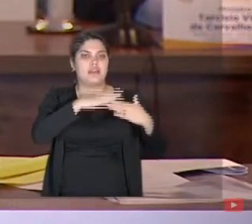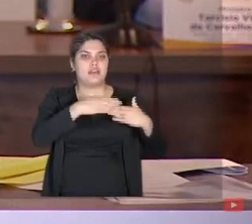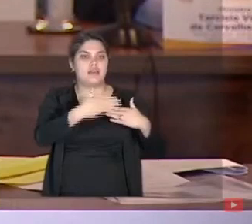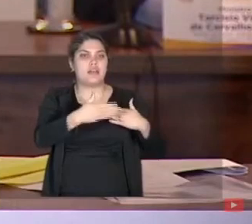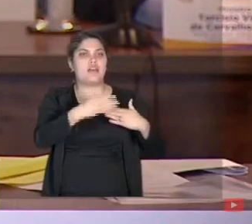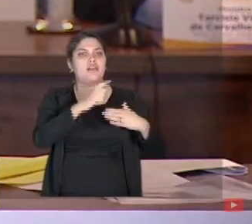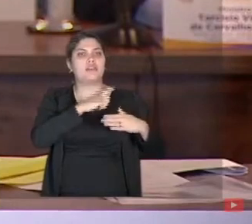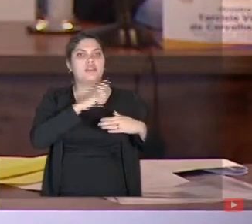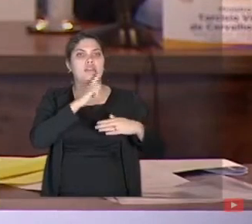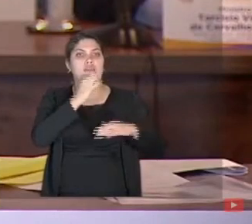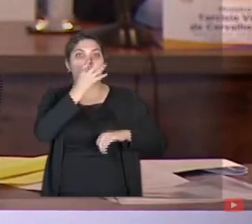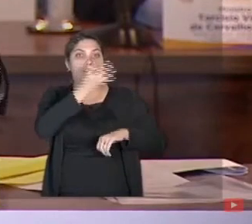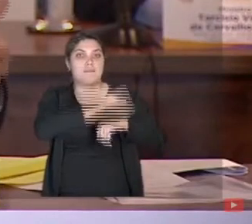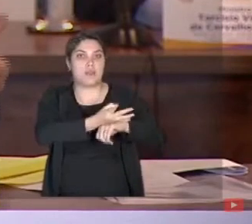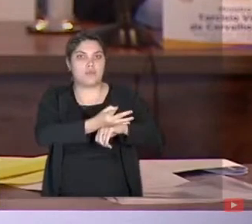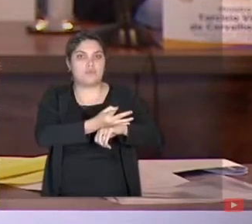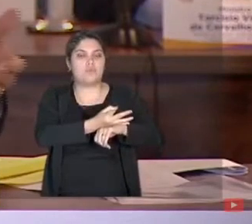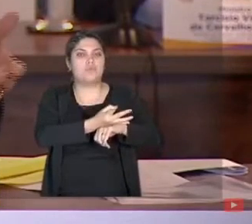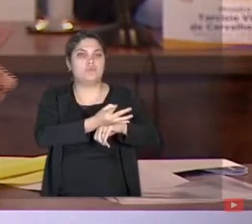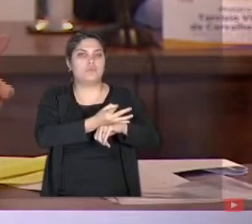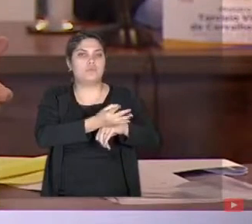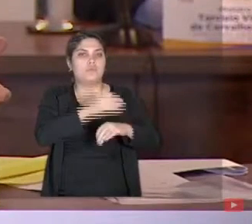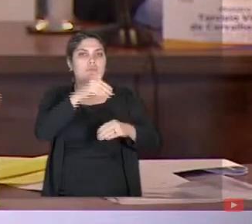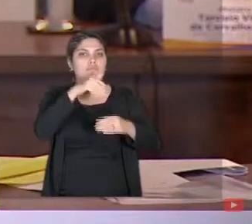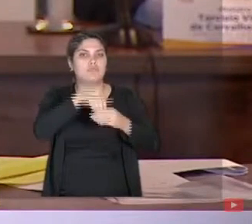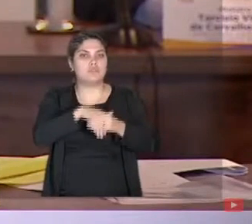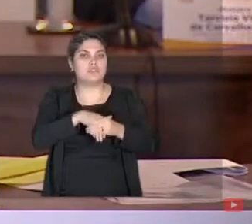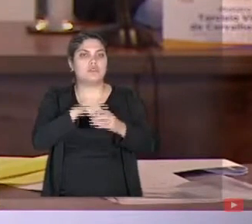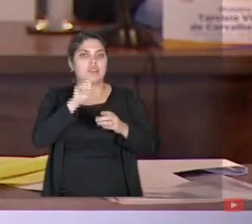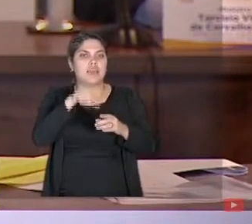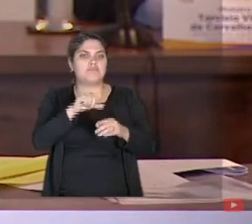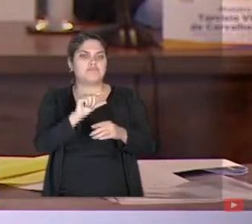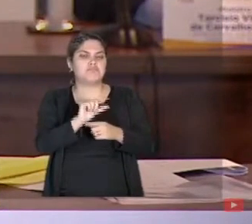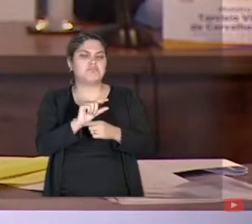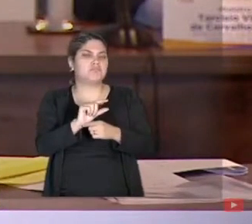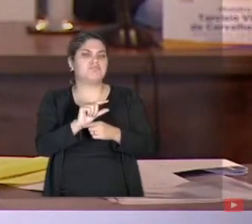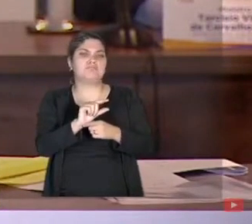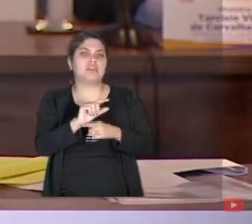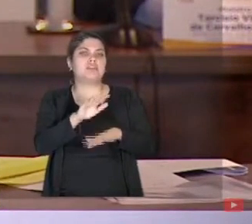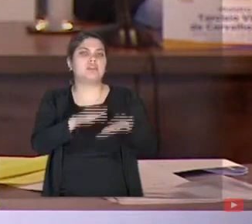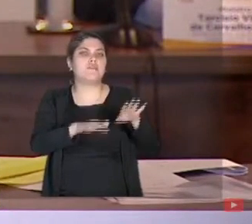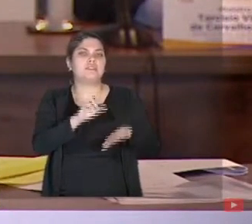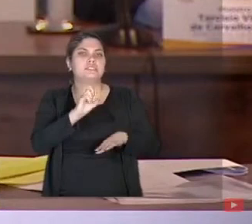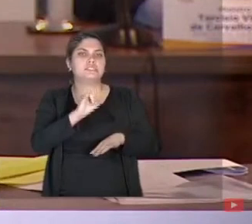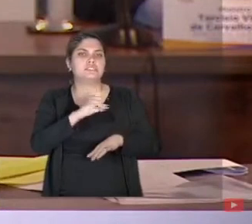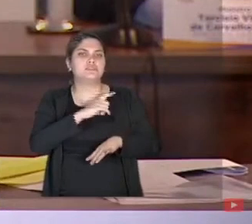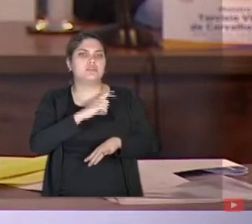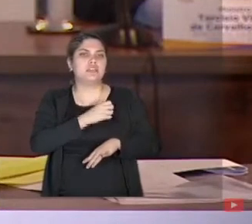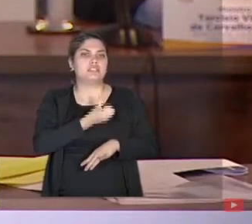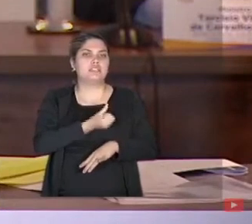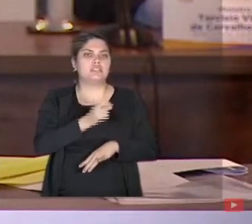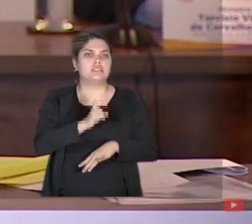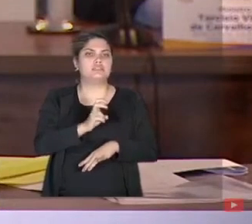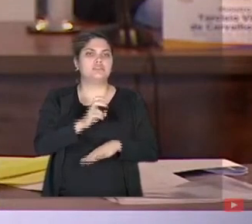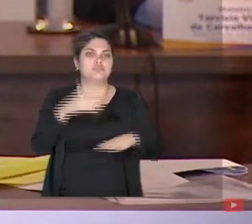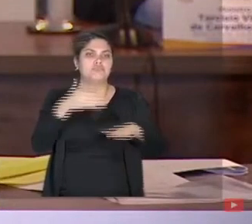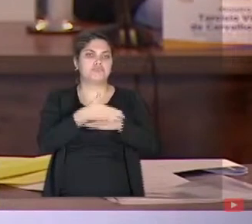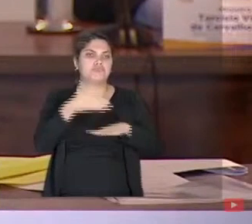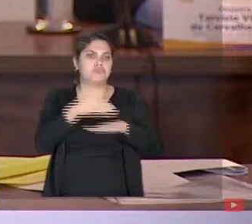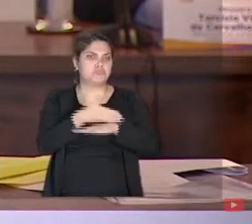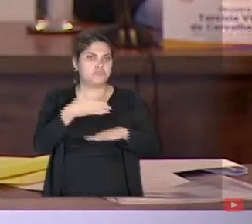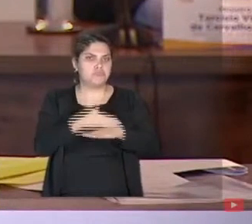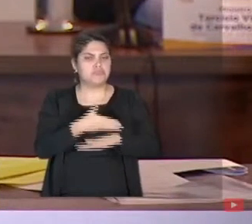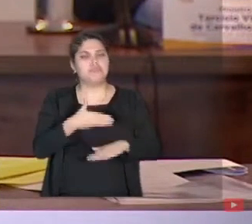não comparecimento são pequenas, eu acho que se tivermos 65% de